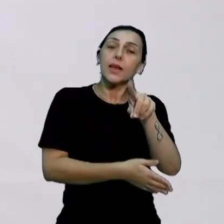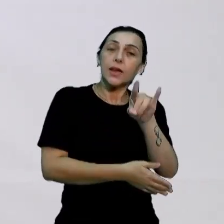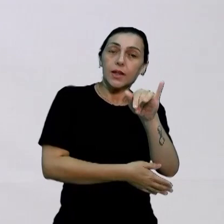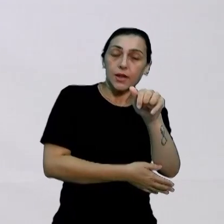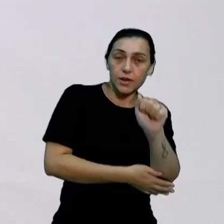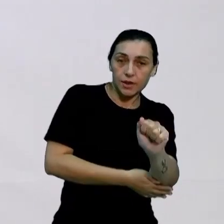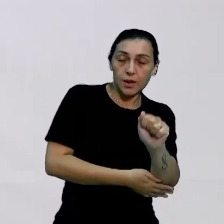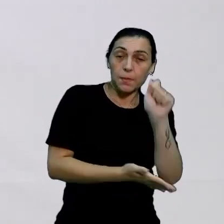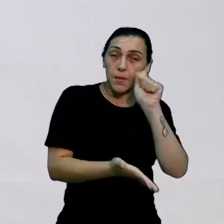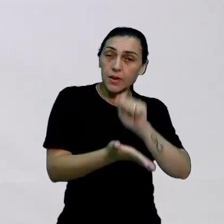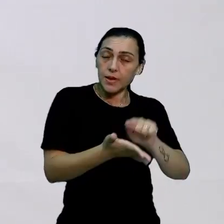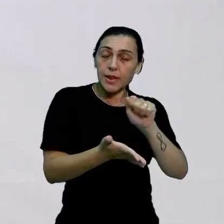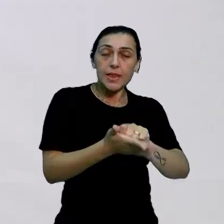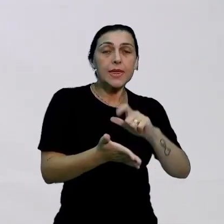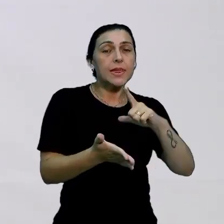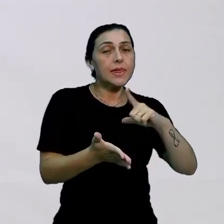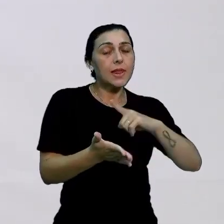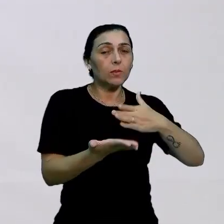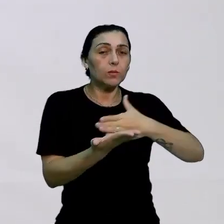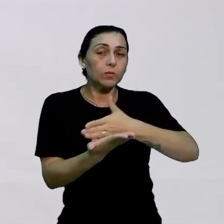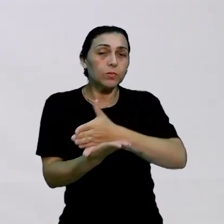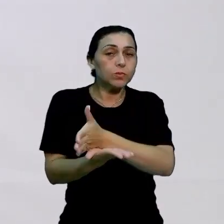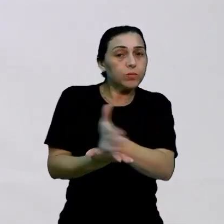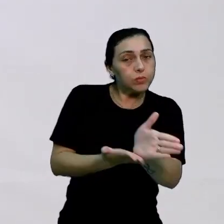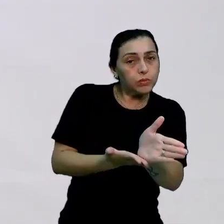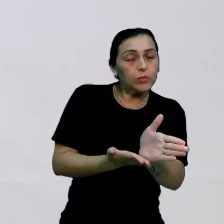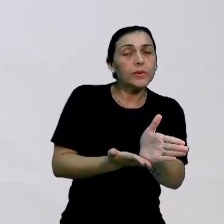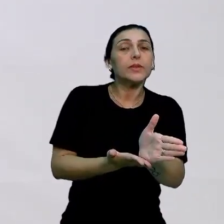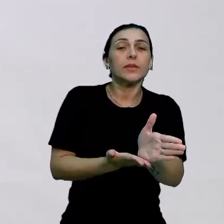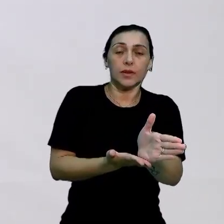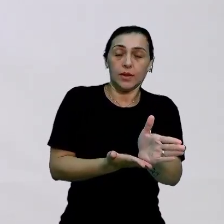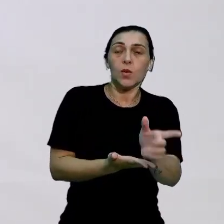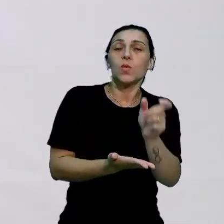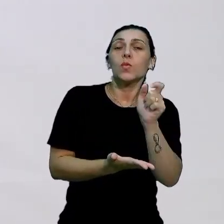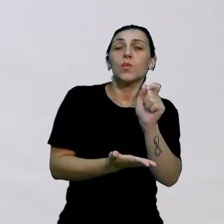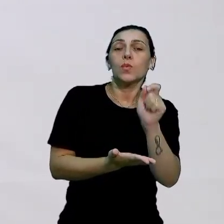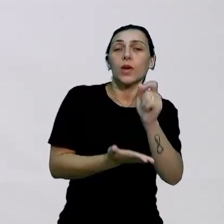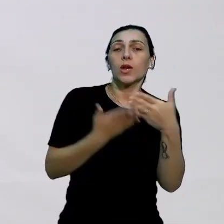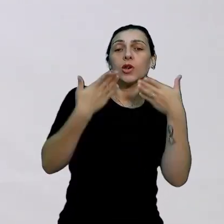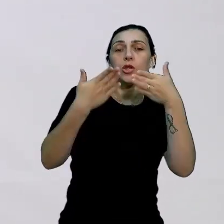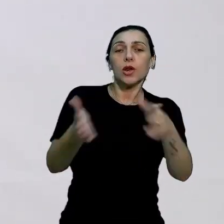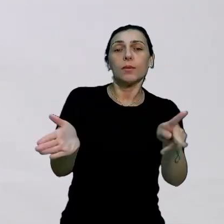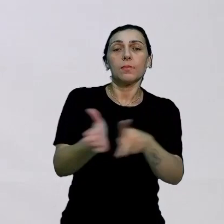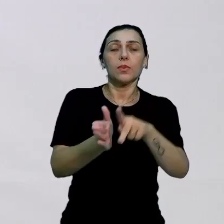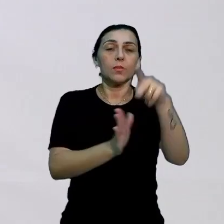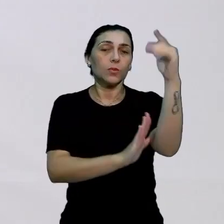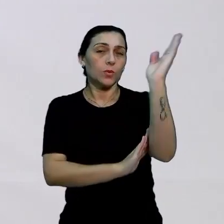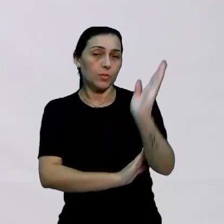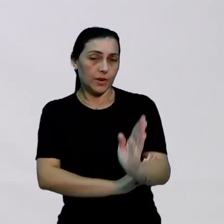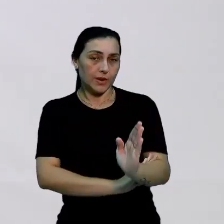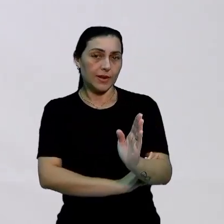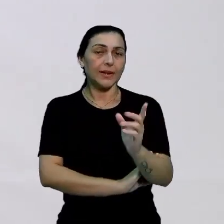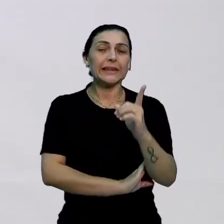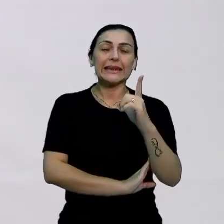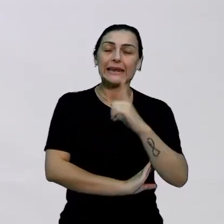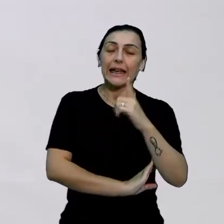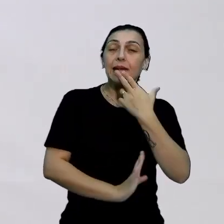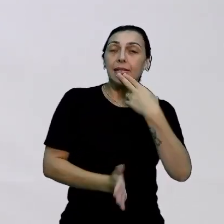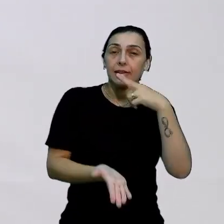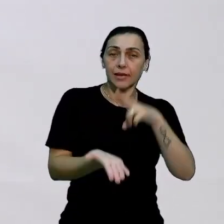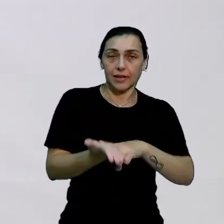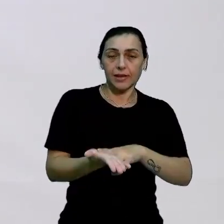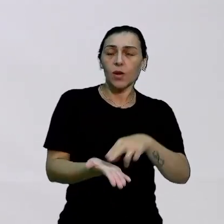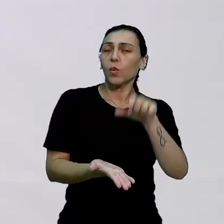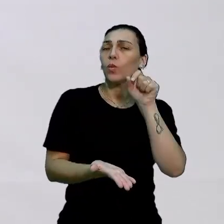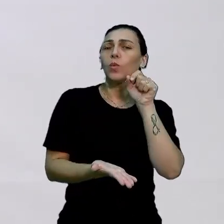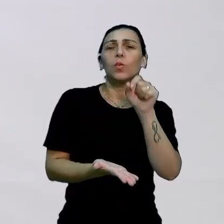na carta, houve um desvio na rota e eles acabam por chegar ao Brasil. E aí a gente tem essa carta. O